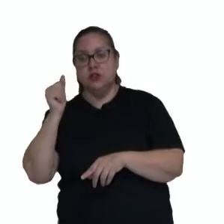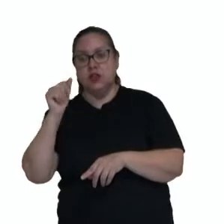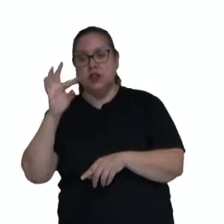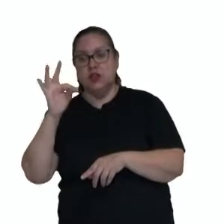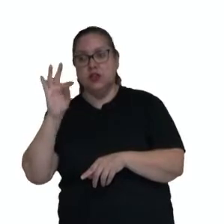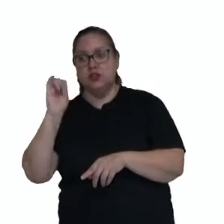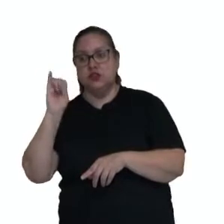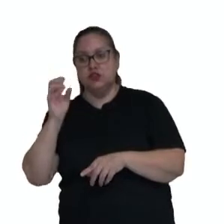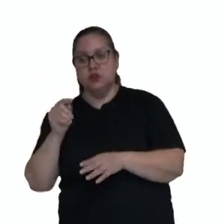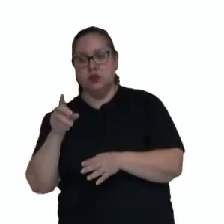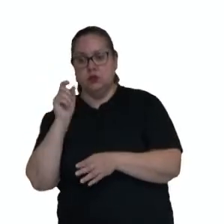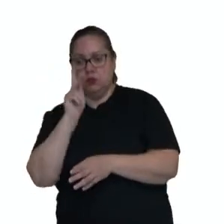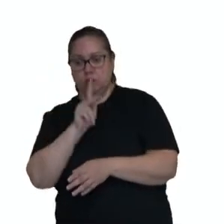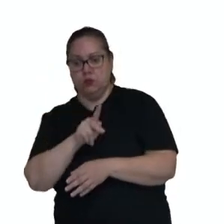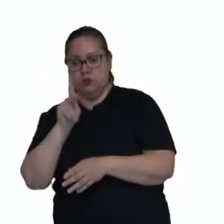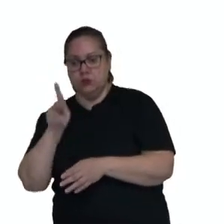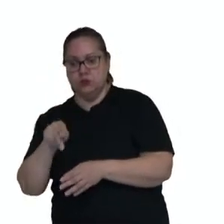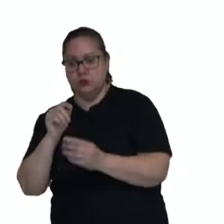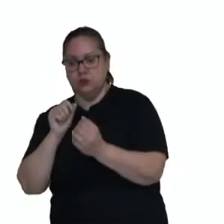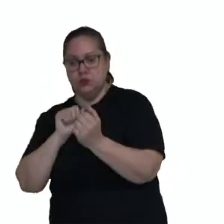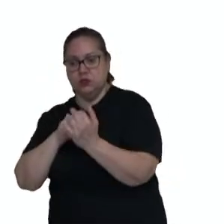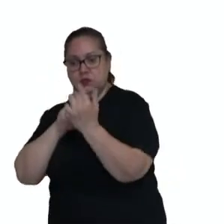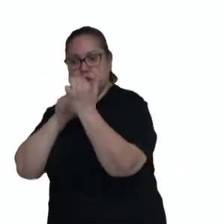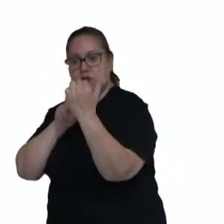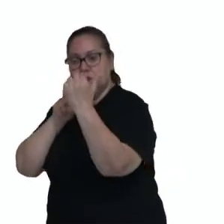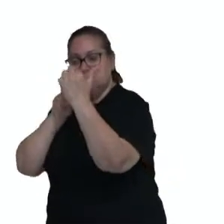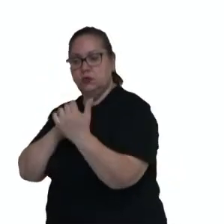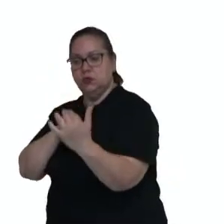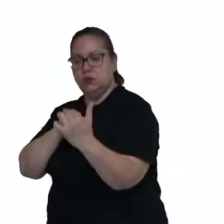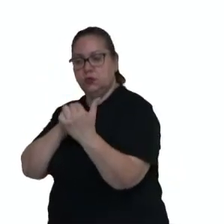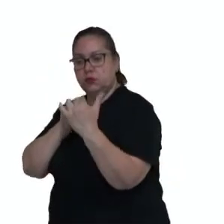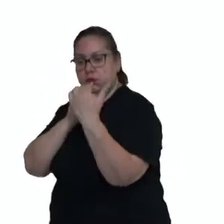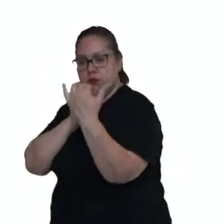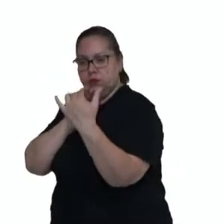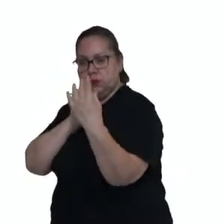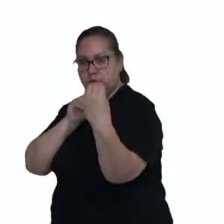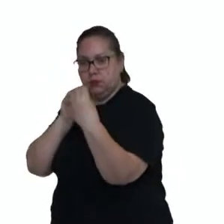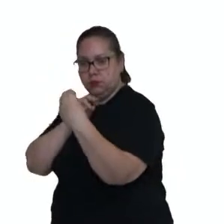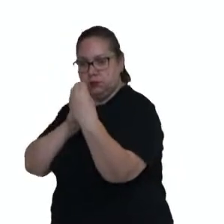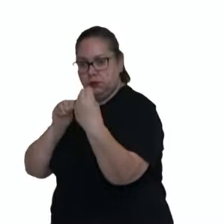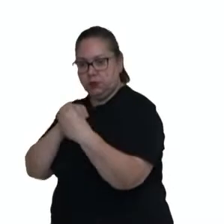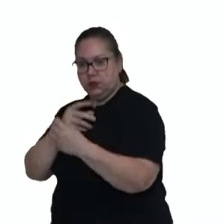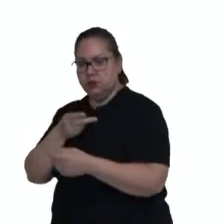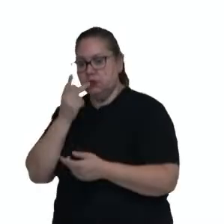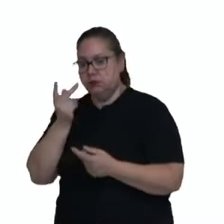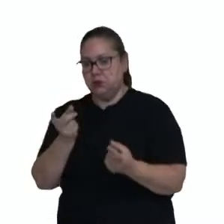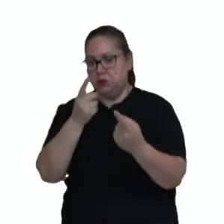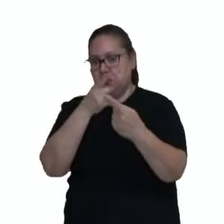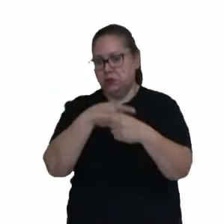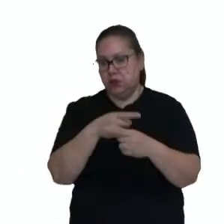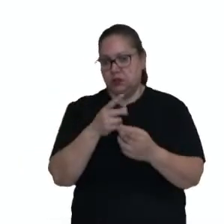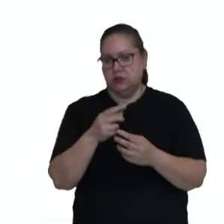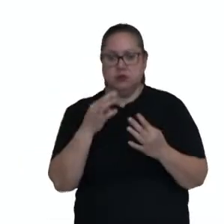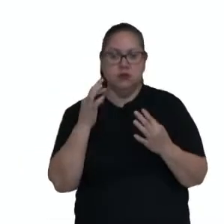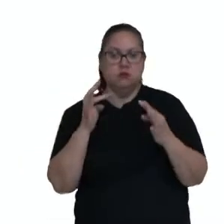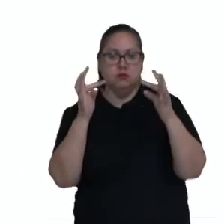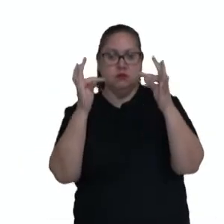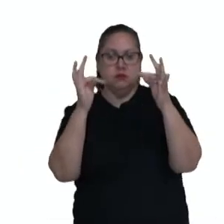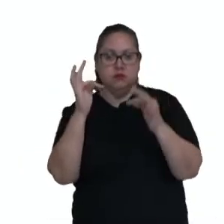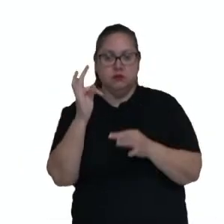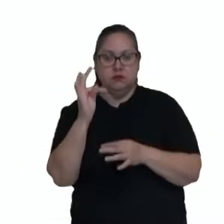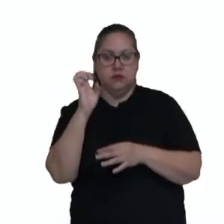qual eles aduziam, né? Eles expunham e discutiam argumentos favoráveis e contrários a uma tese,